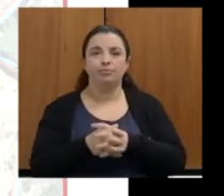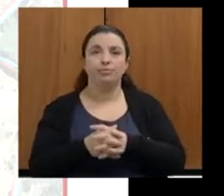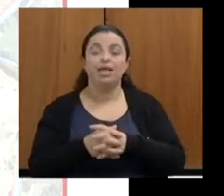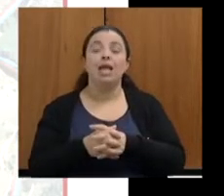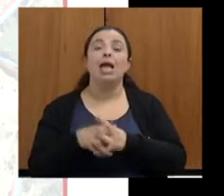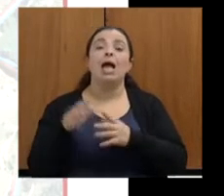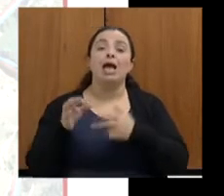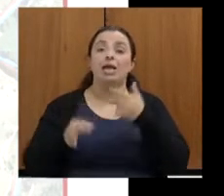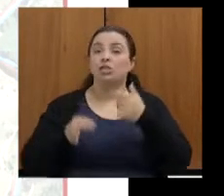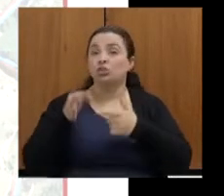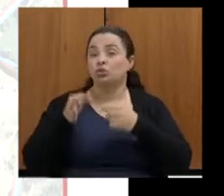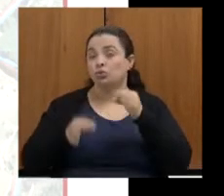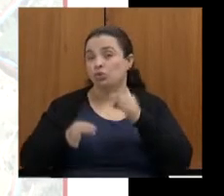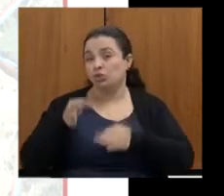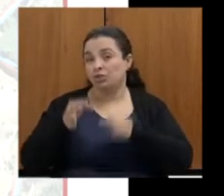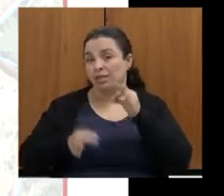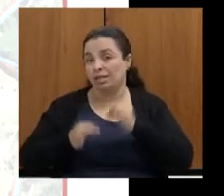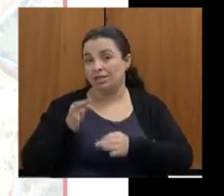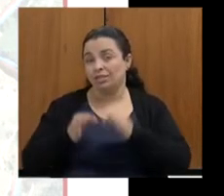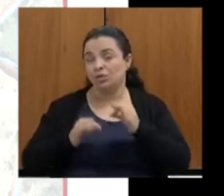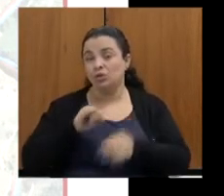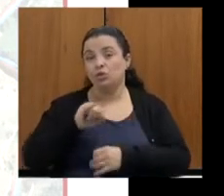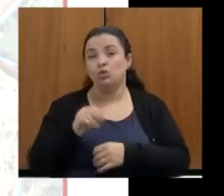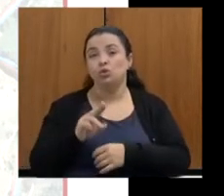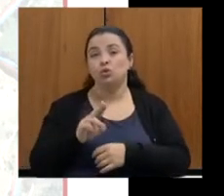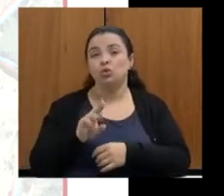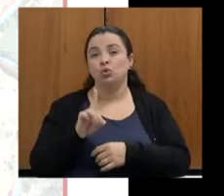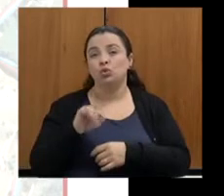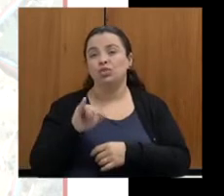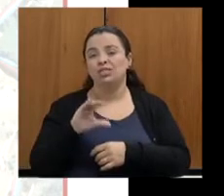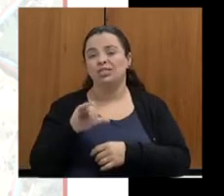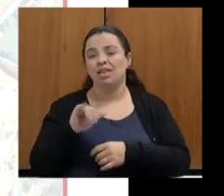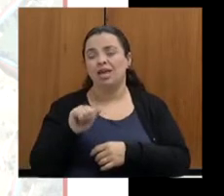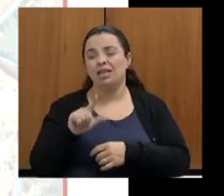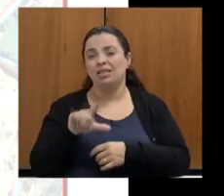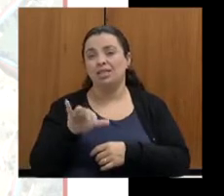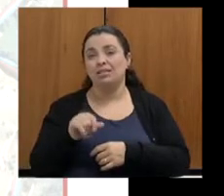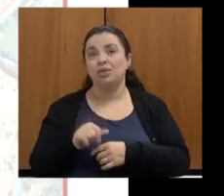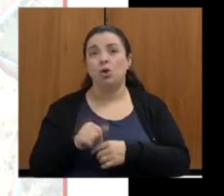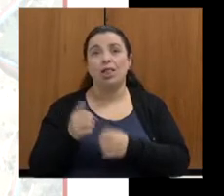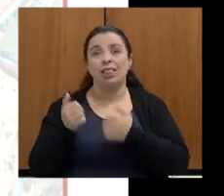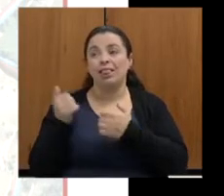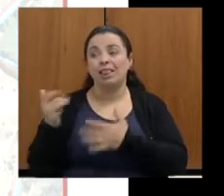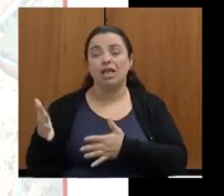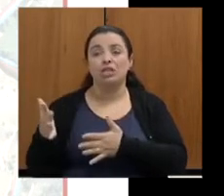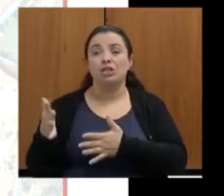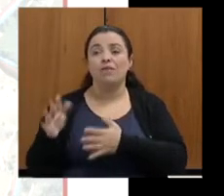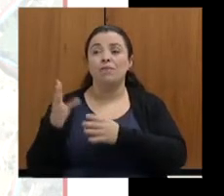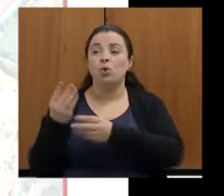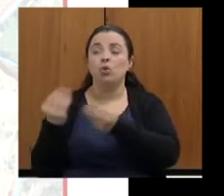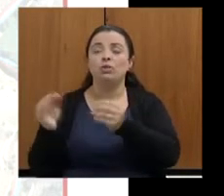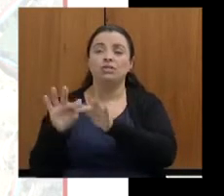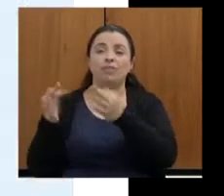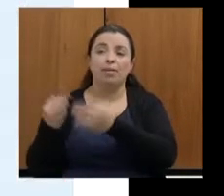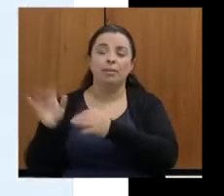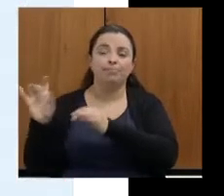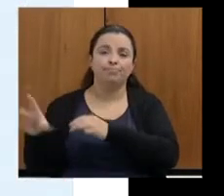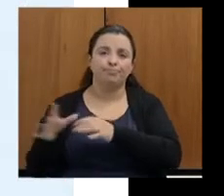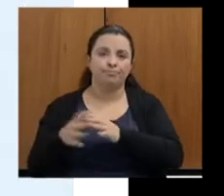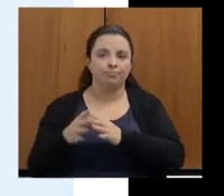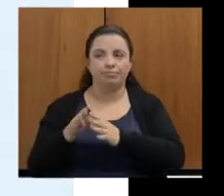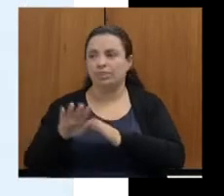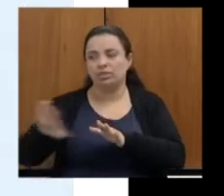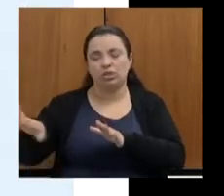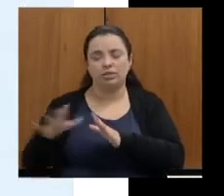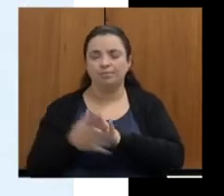acontecendo agora majoritariamente e a repactuação né É pode passar Ah